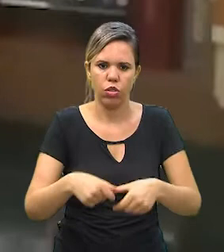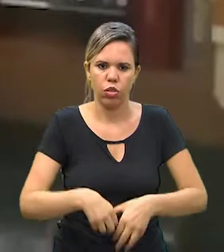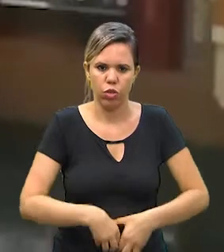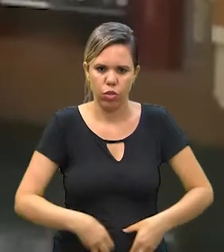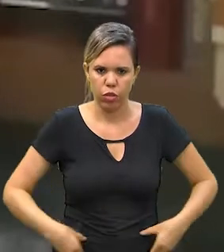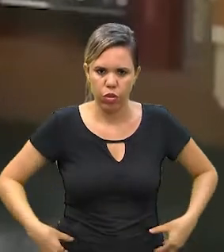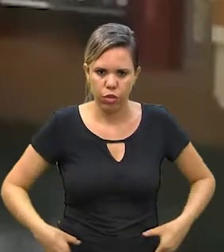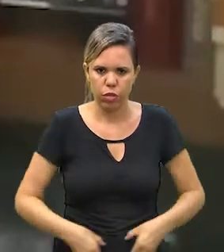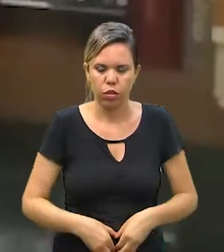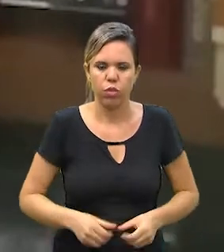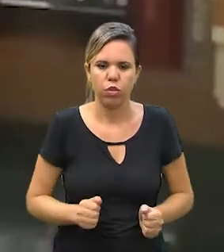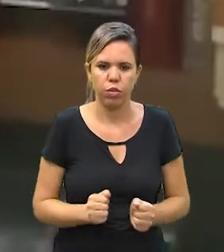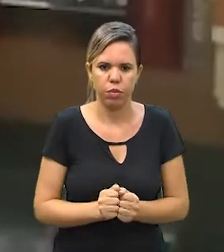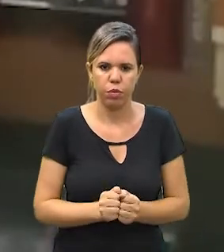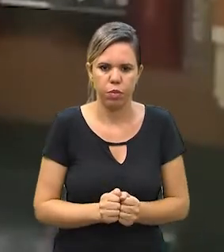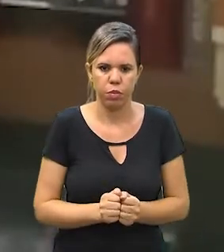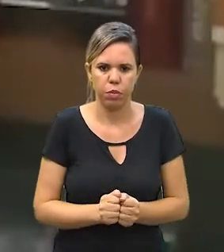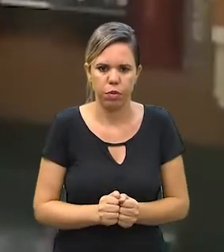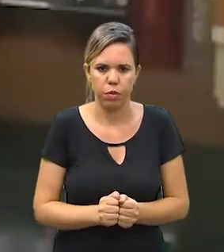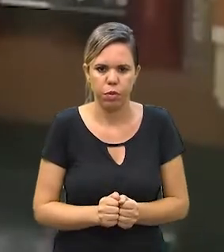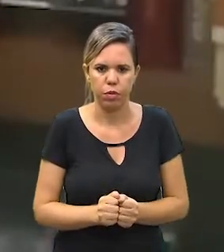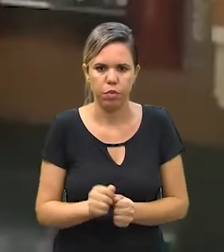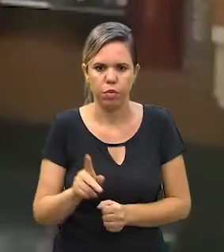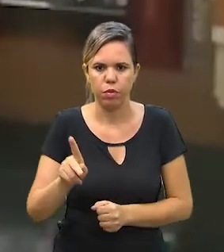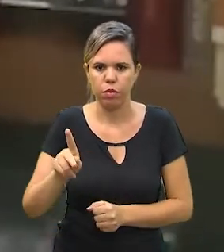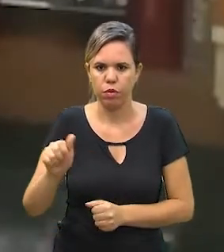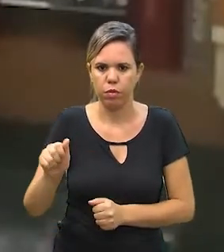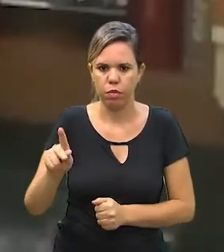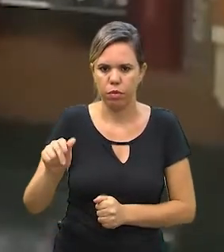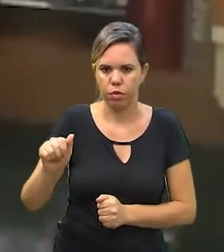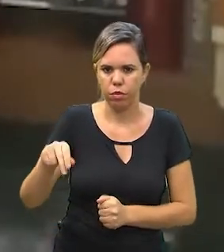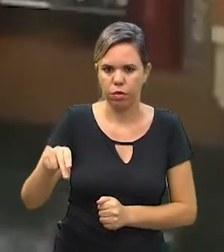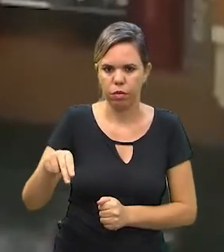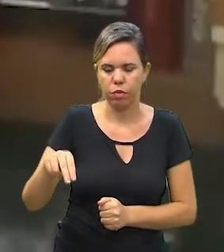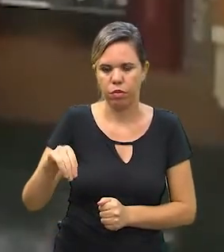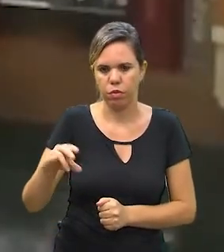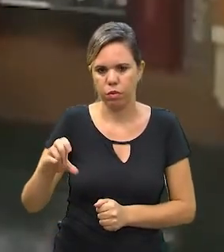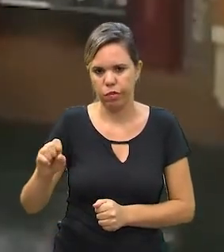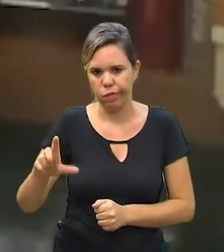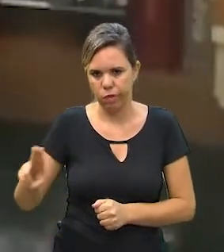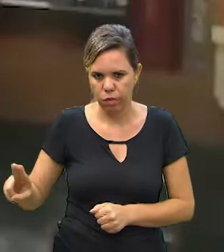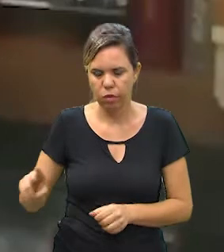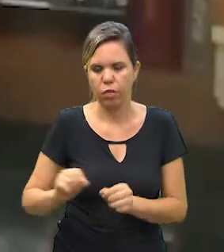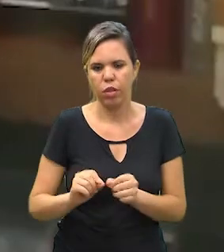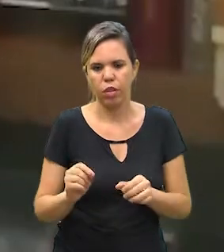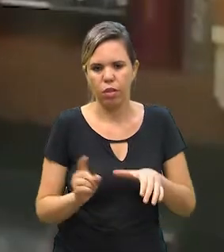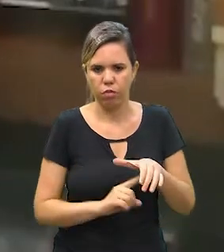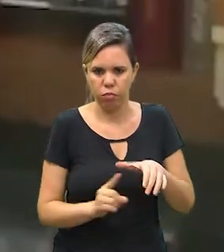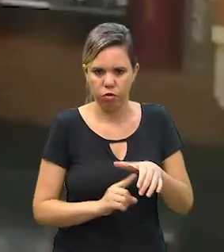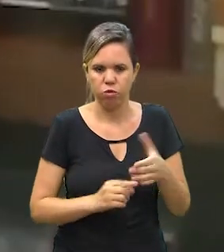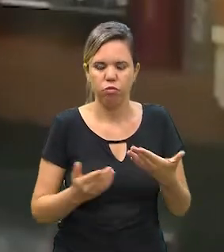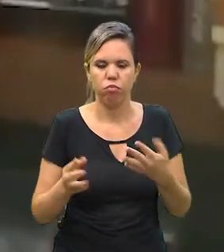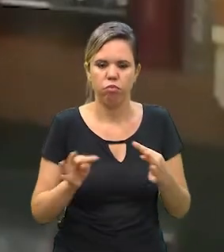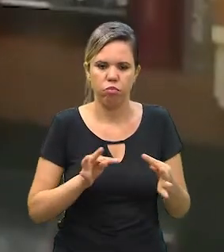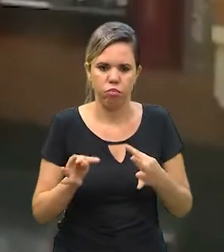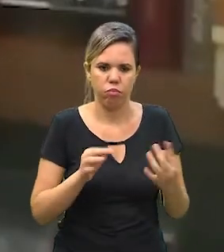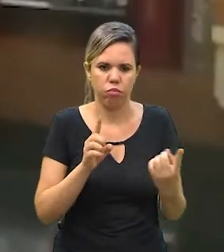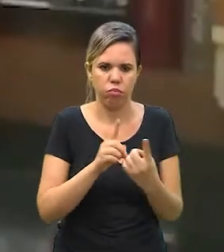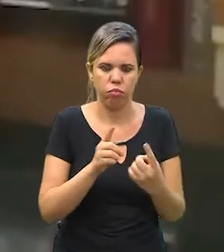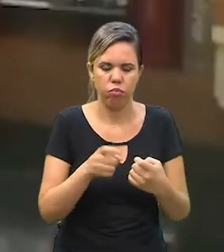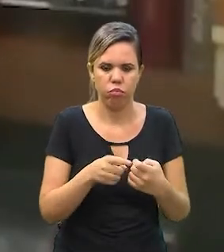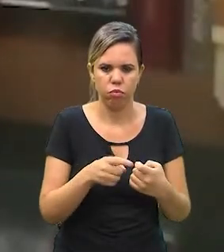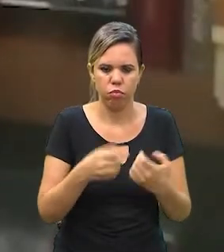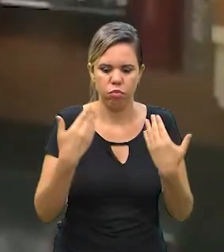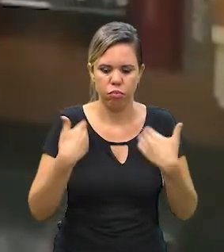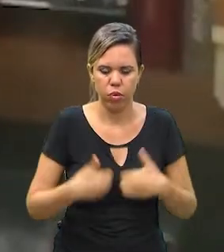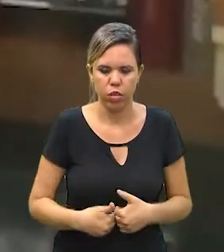E, juntamente com a colheita do Papa Nicolau, você faz a anamnese, faz a consulta e o exame físico. E